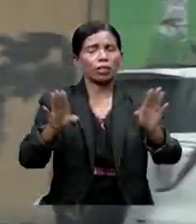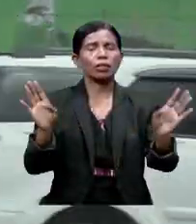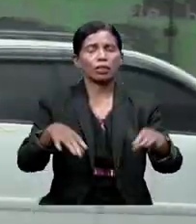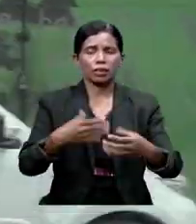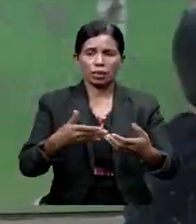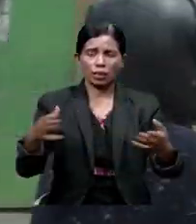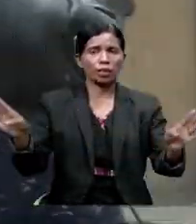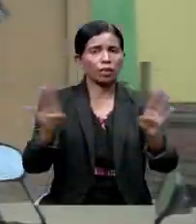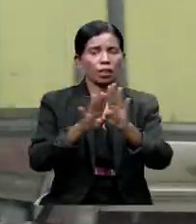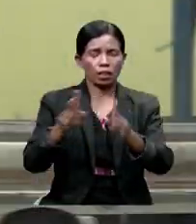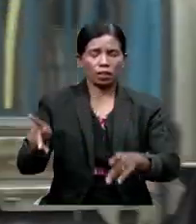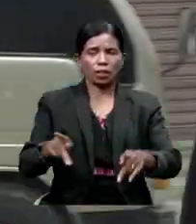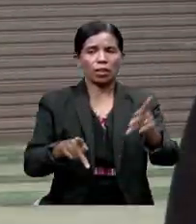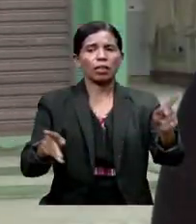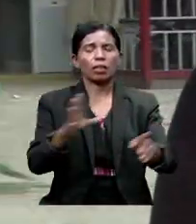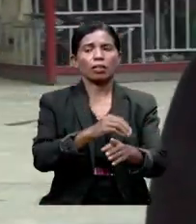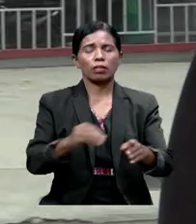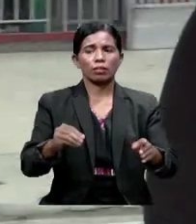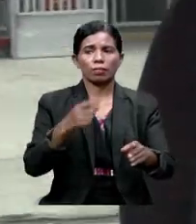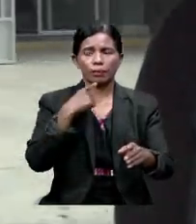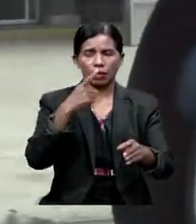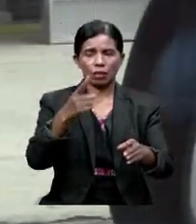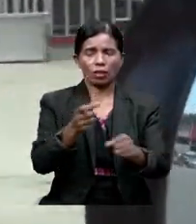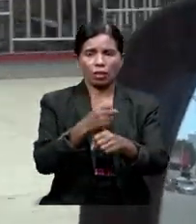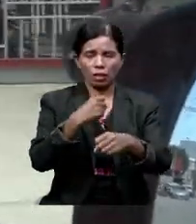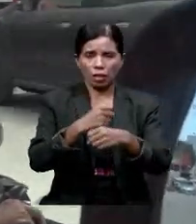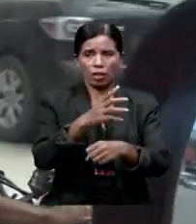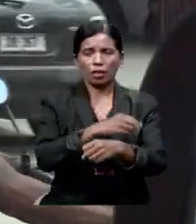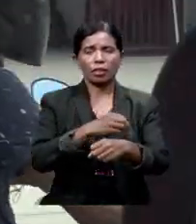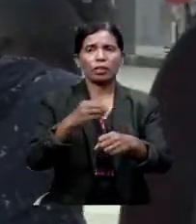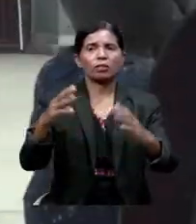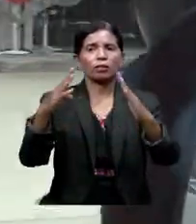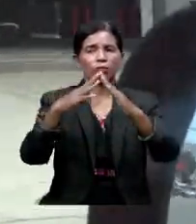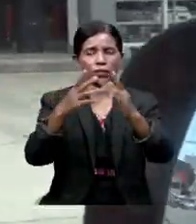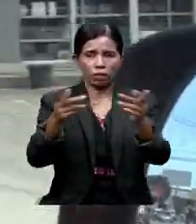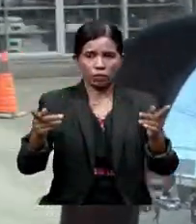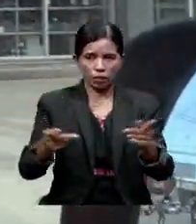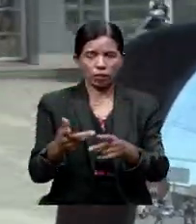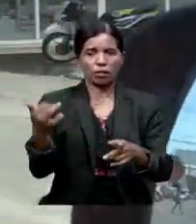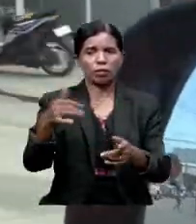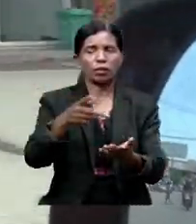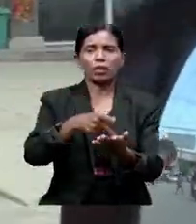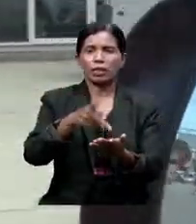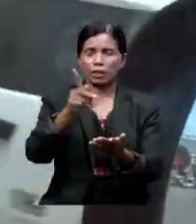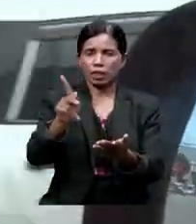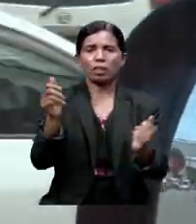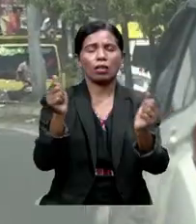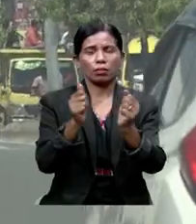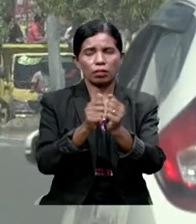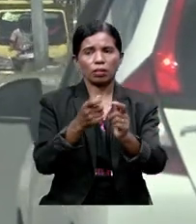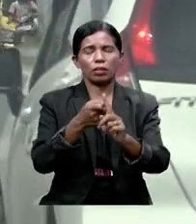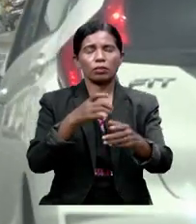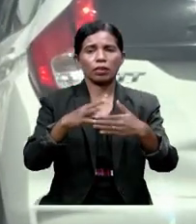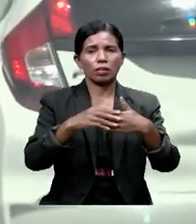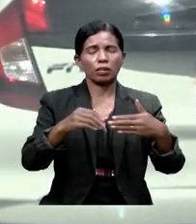dalam publiku, be dalam kavaleta, no halu konstrusaun ia area protezida, se selu kuima husi dolar